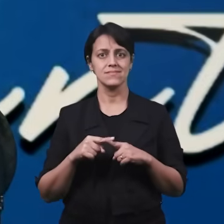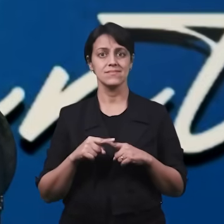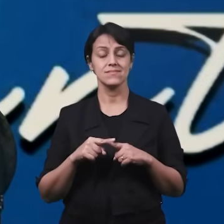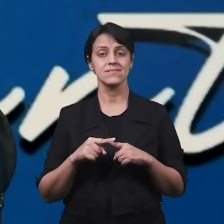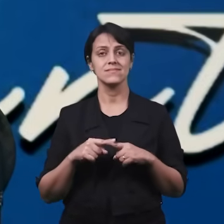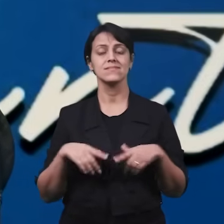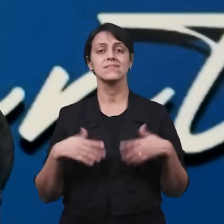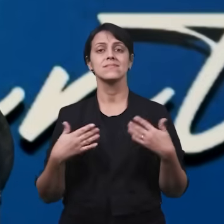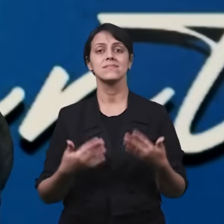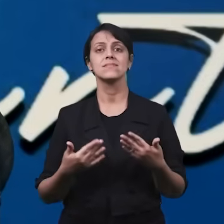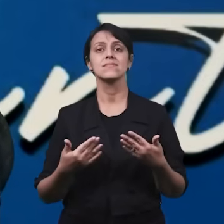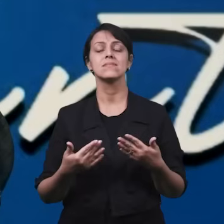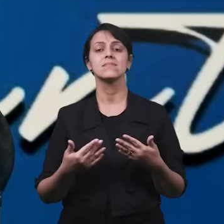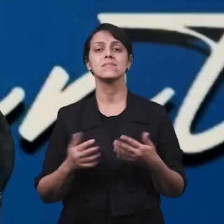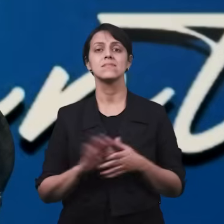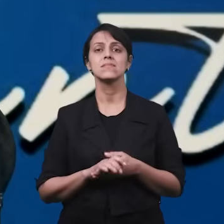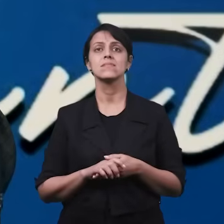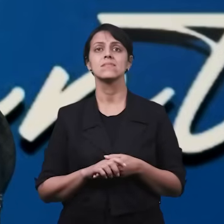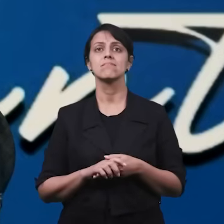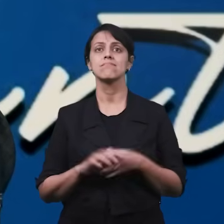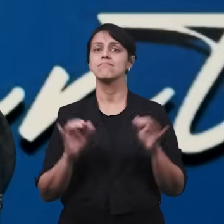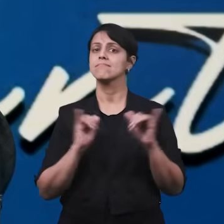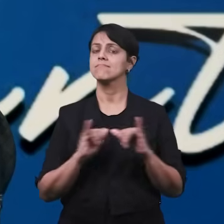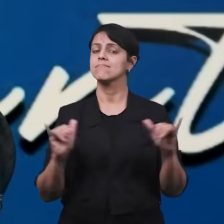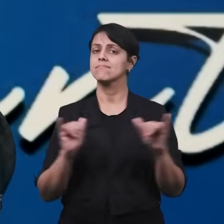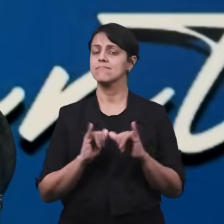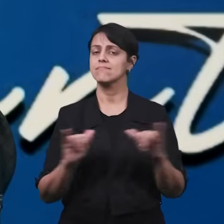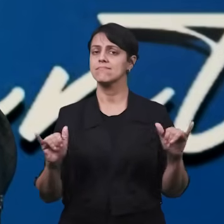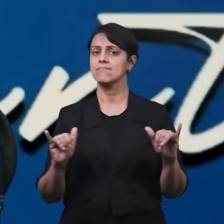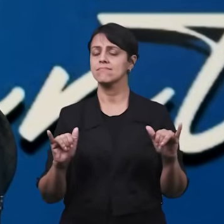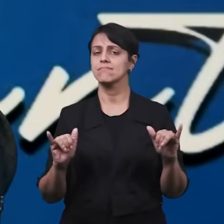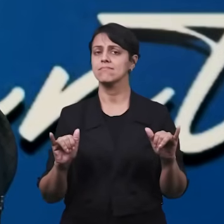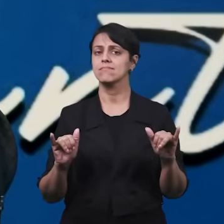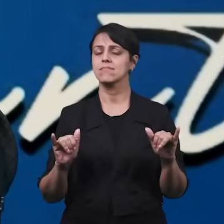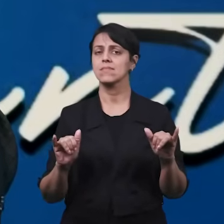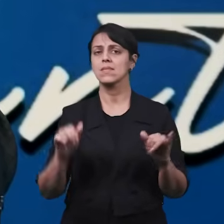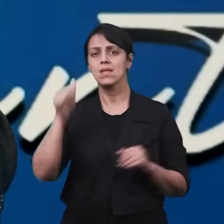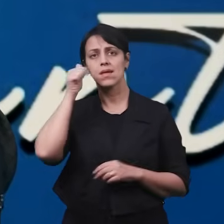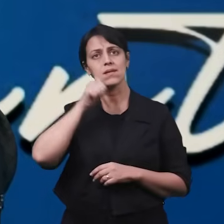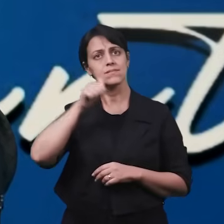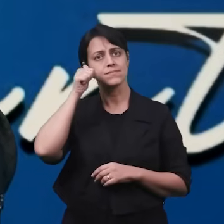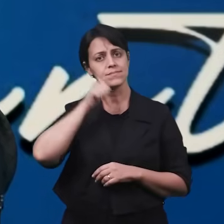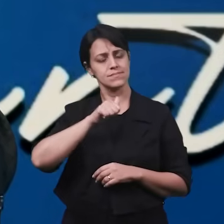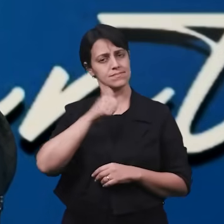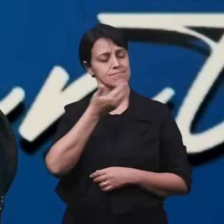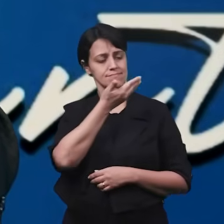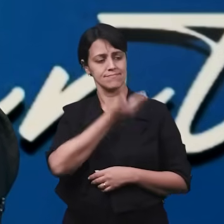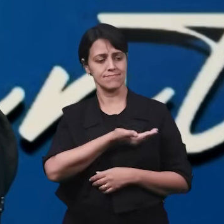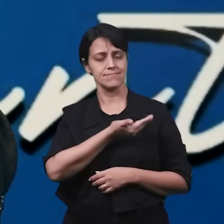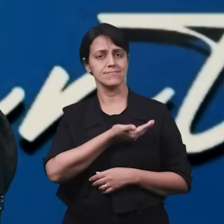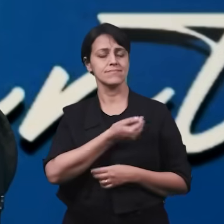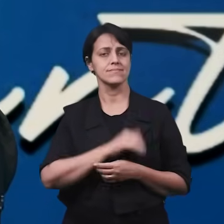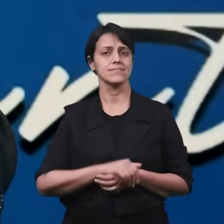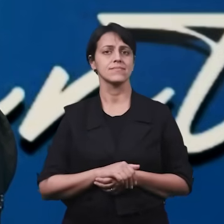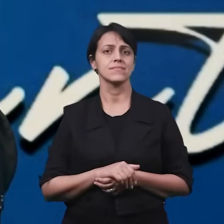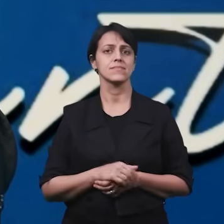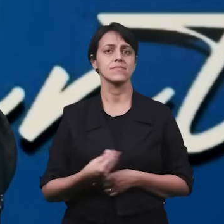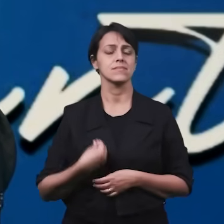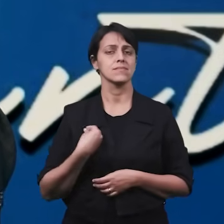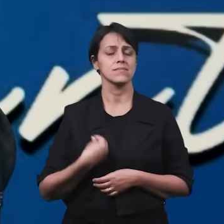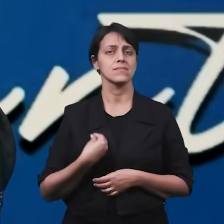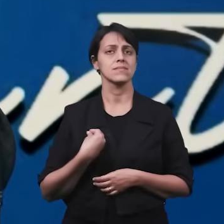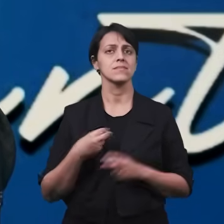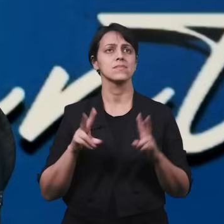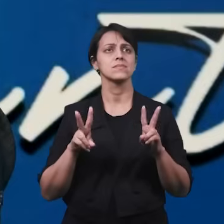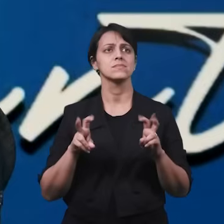pergunta aqui, nós vamos ter aqui uma expressão própria aqui de uma senhora da igreja, que é a nossa irmã Martinelli, com relação à questão